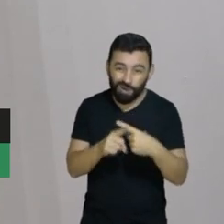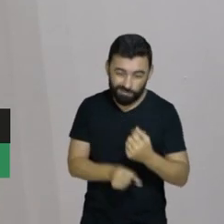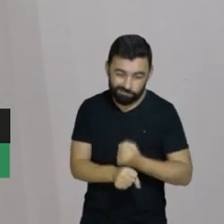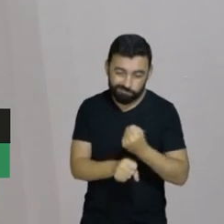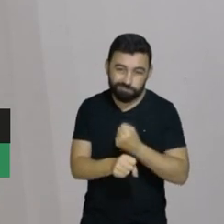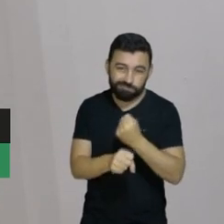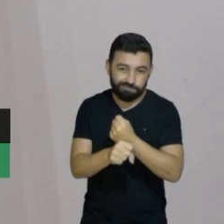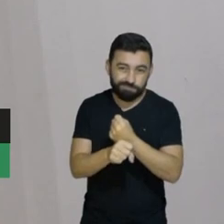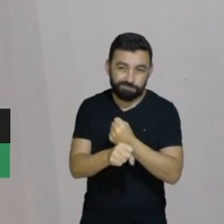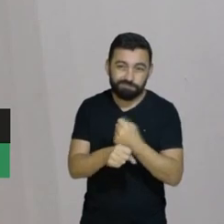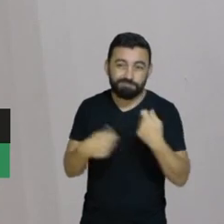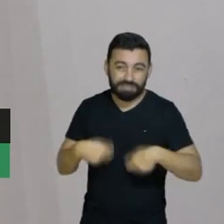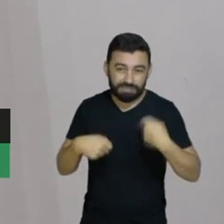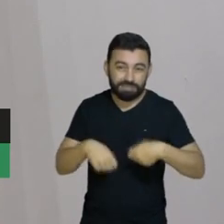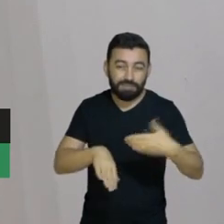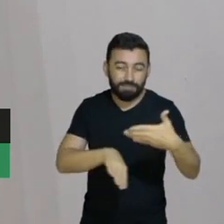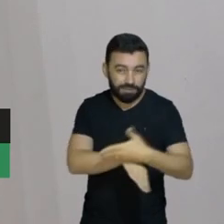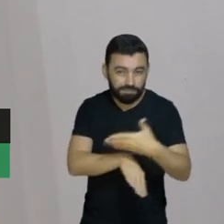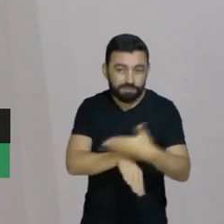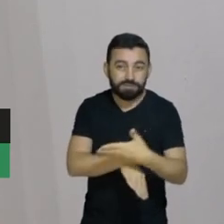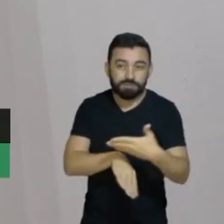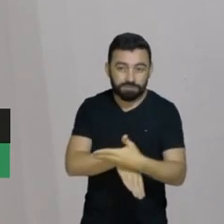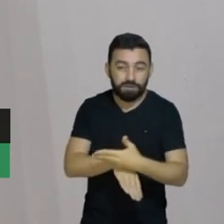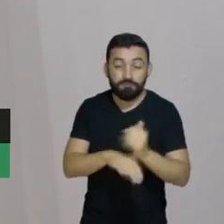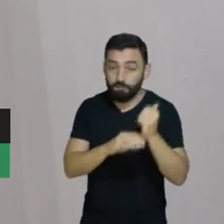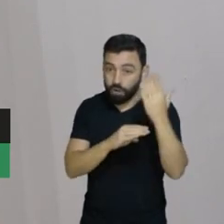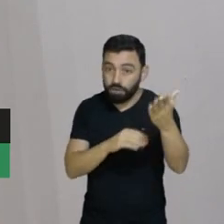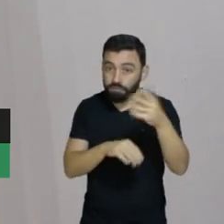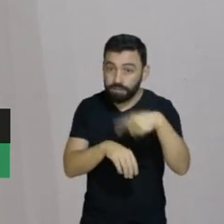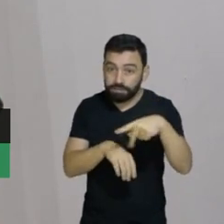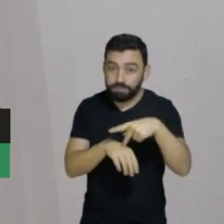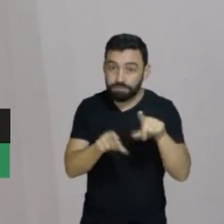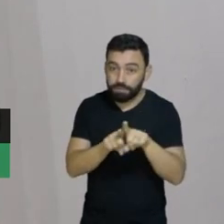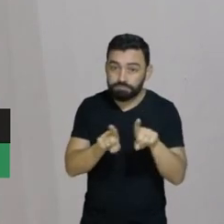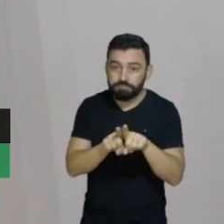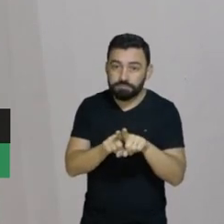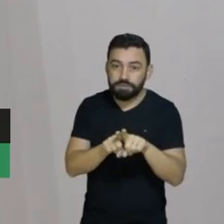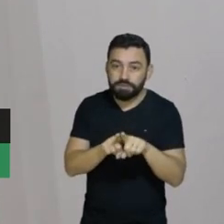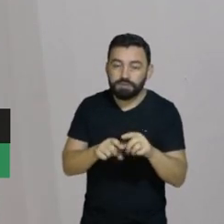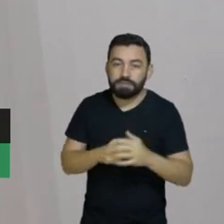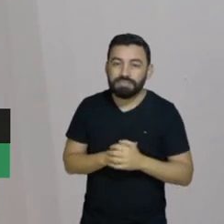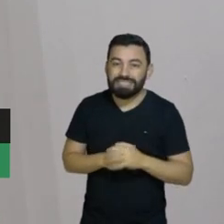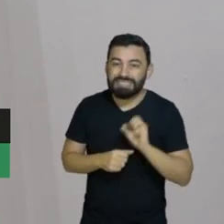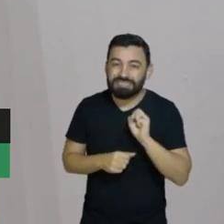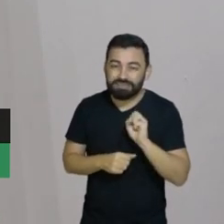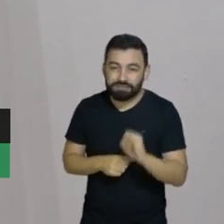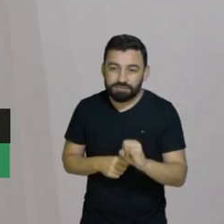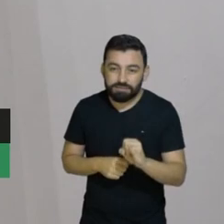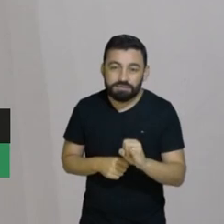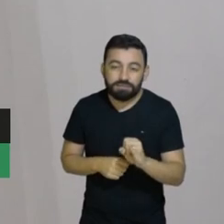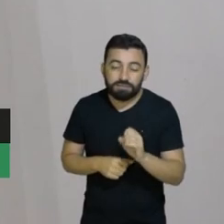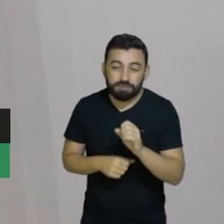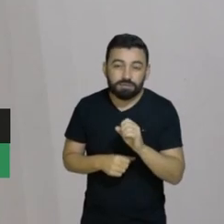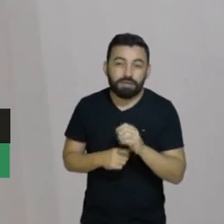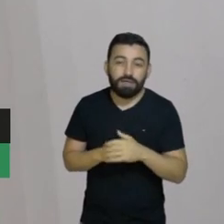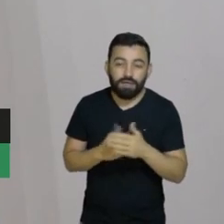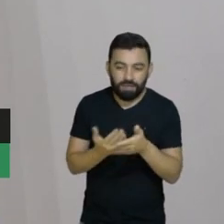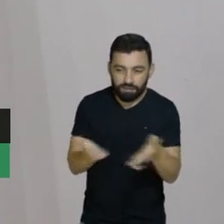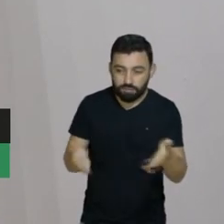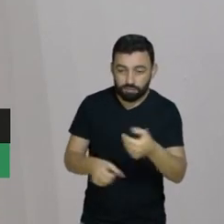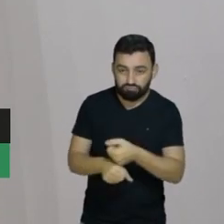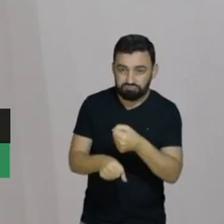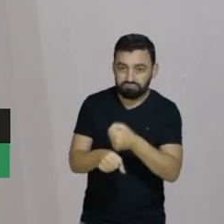teve participação, inclusive, internacional, é de que se essas obras de Napoleão Bernardes, você que as